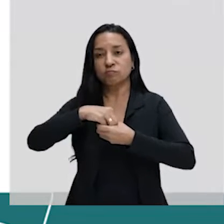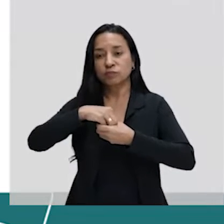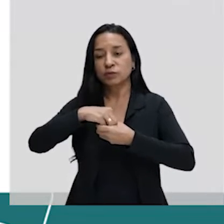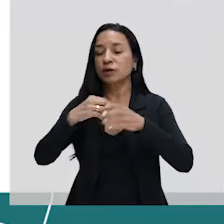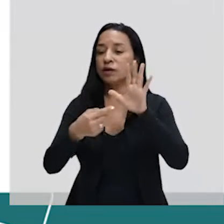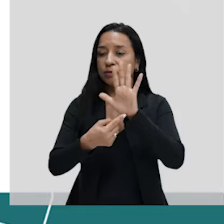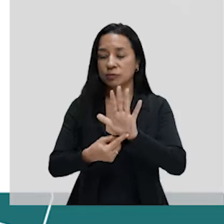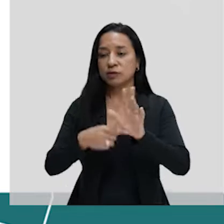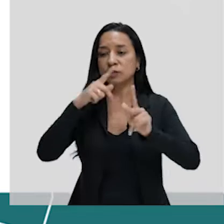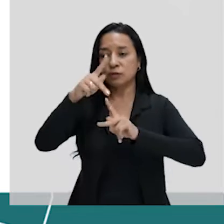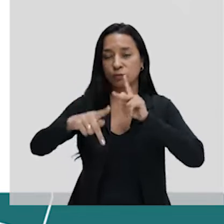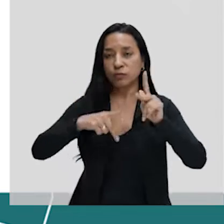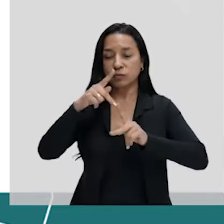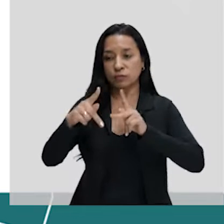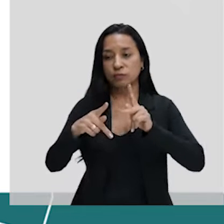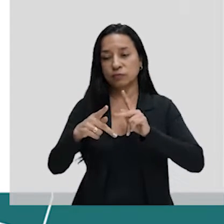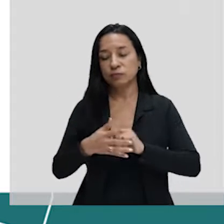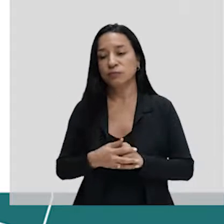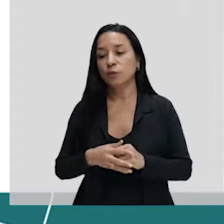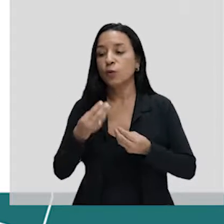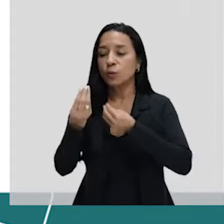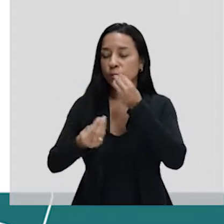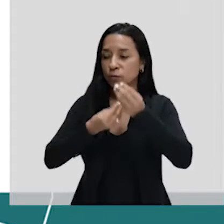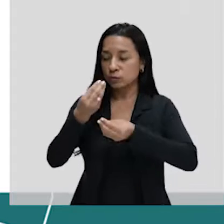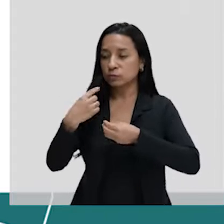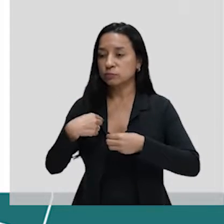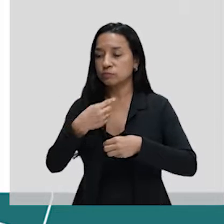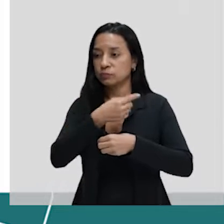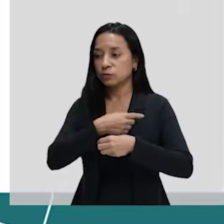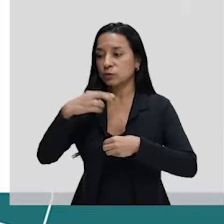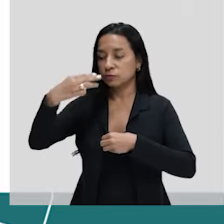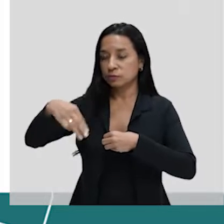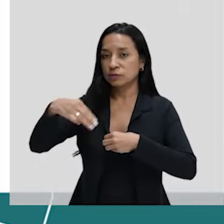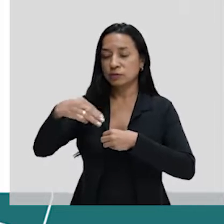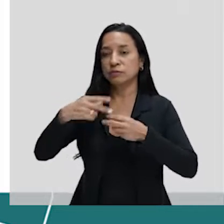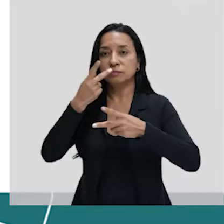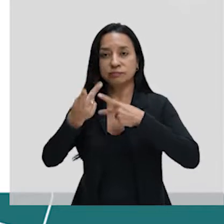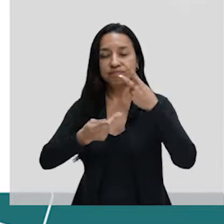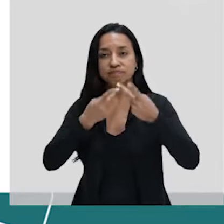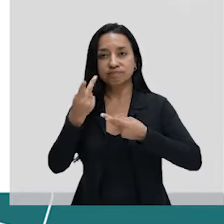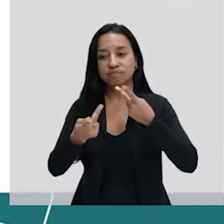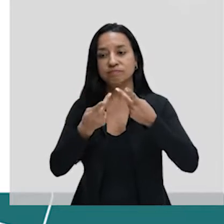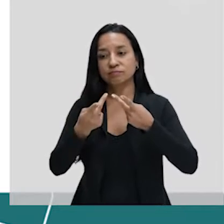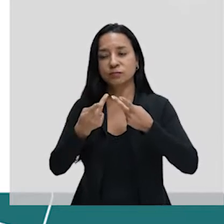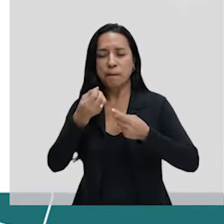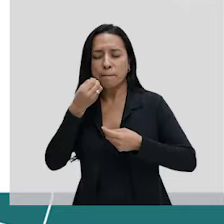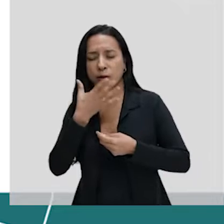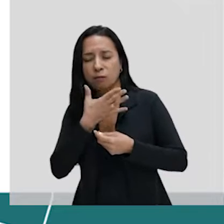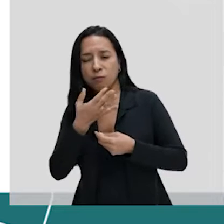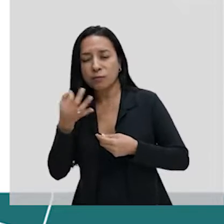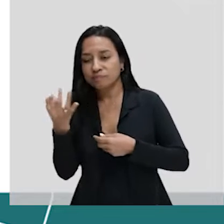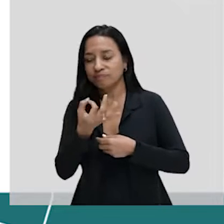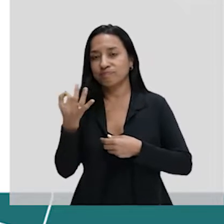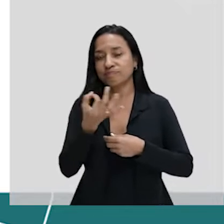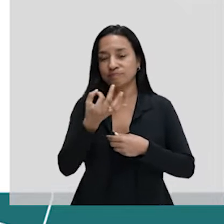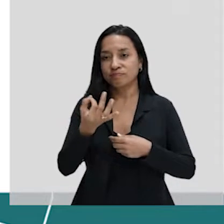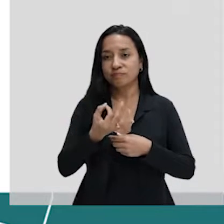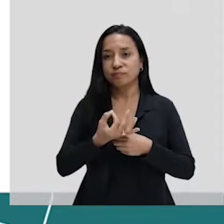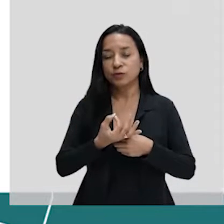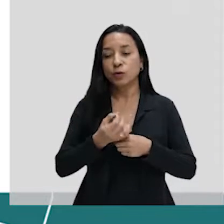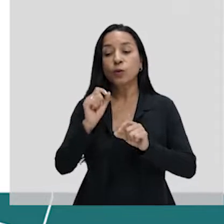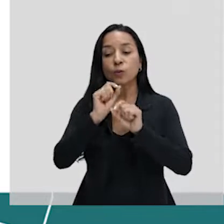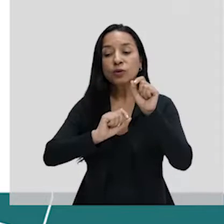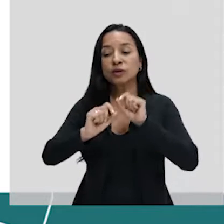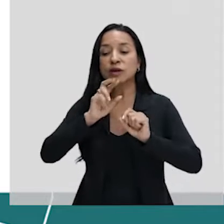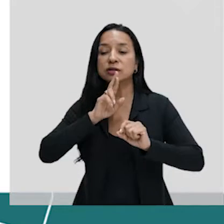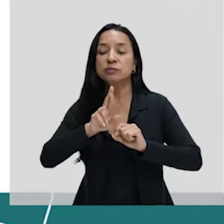esse povo. Aquilo que eu falei para vocês, a forma como nós, maranhenses, falamos é maravilhosa. Né? O que é você